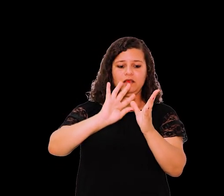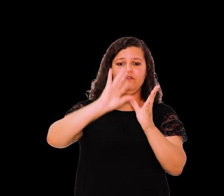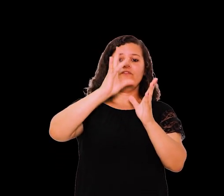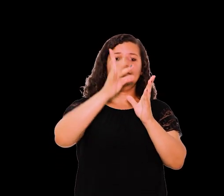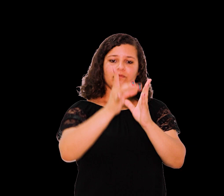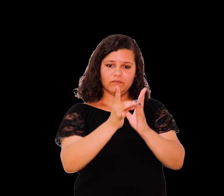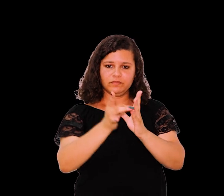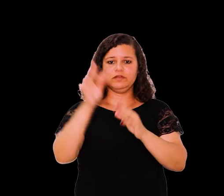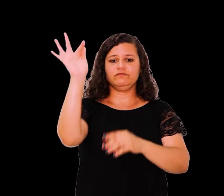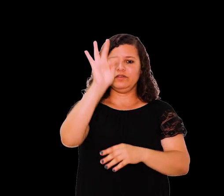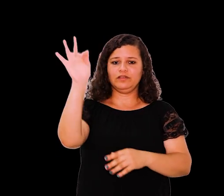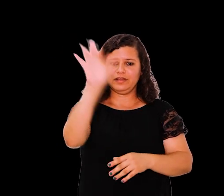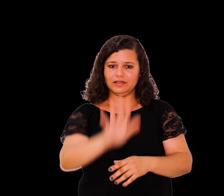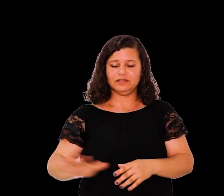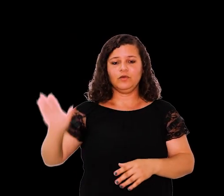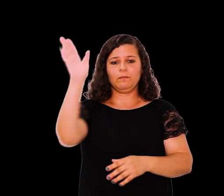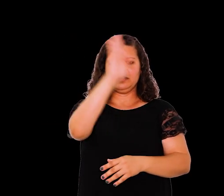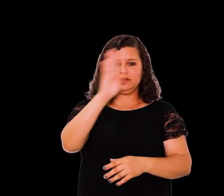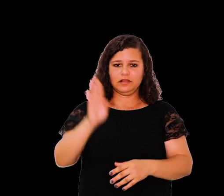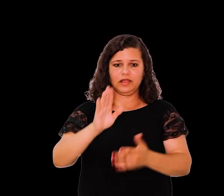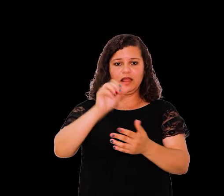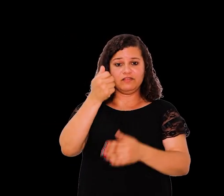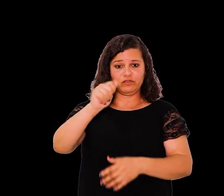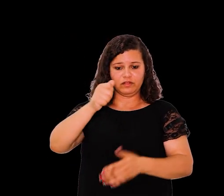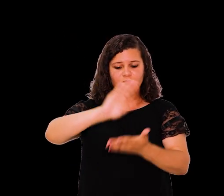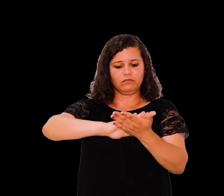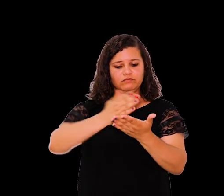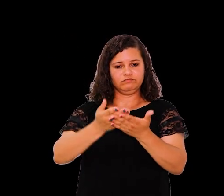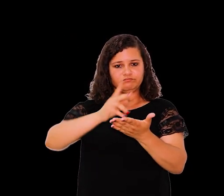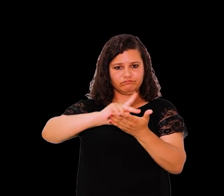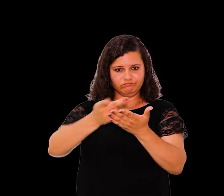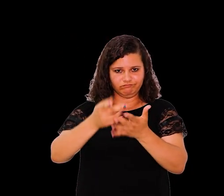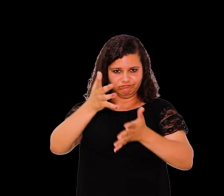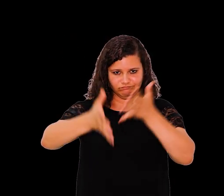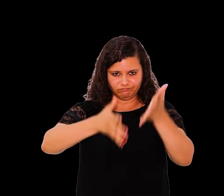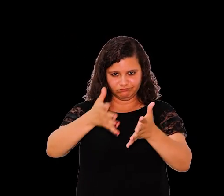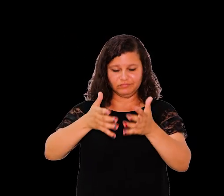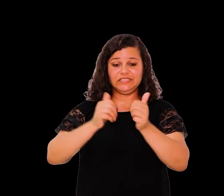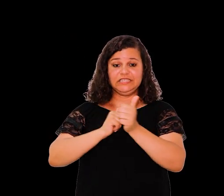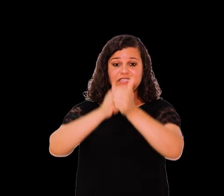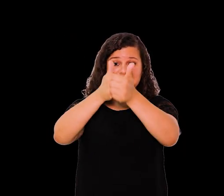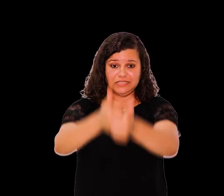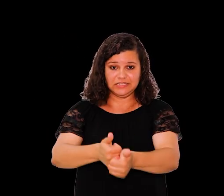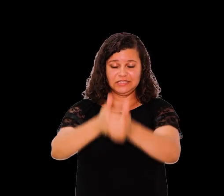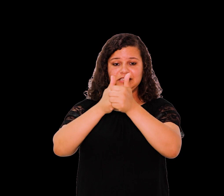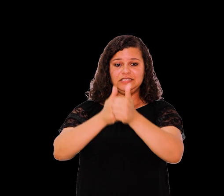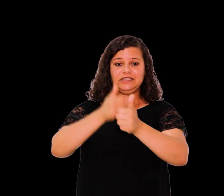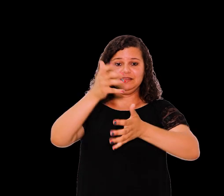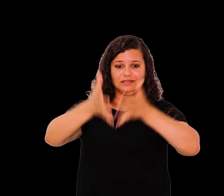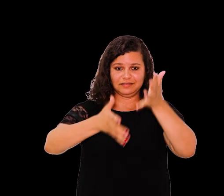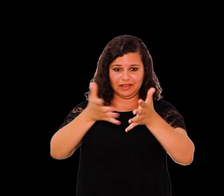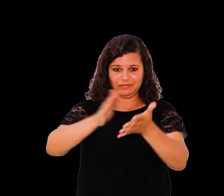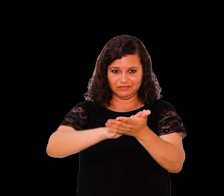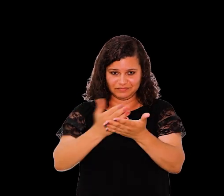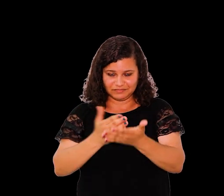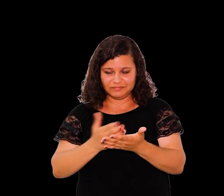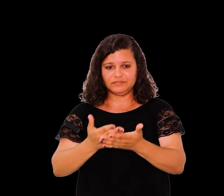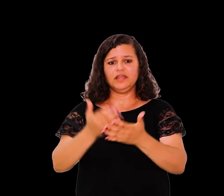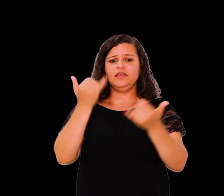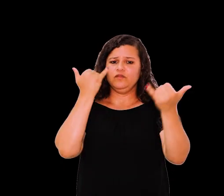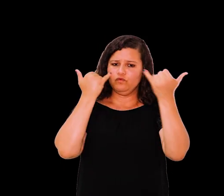Federação Brasileira das Associações dos Profissionais Tradutores e Intérpretes e Guia Intérpretes de Língua de